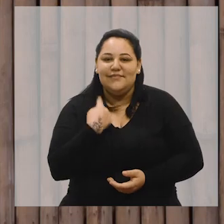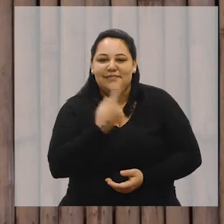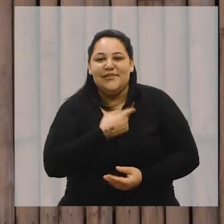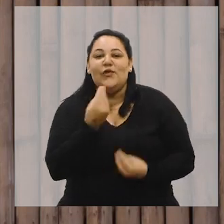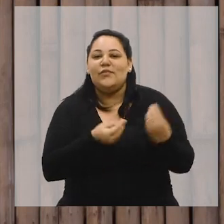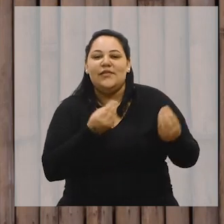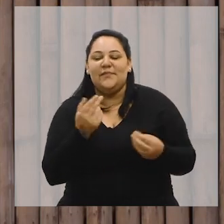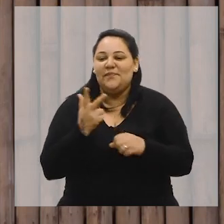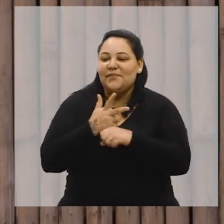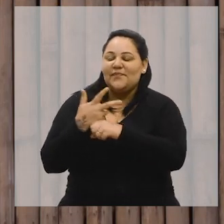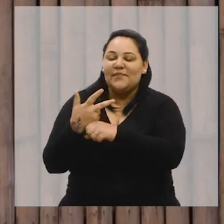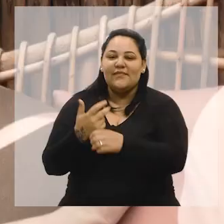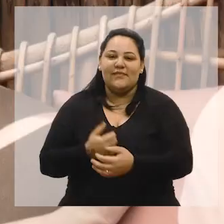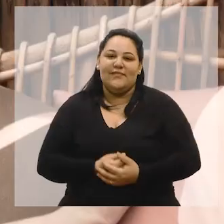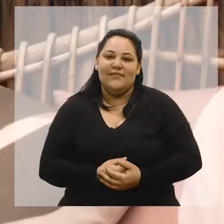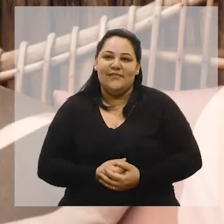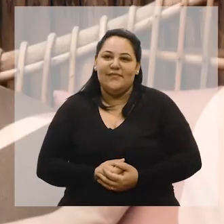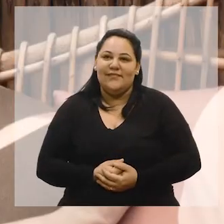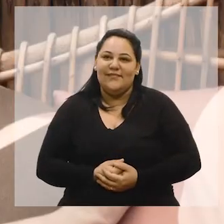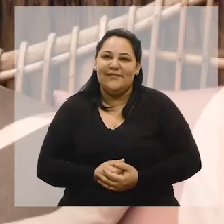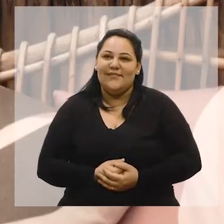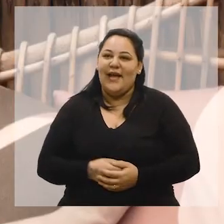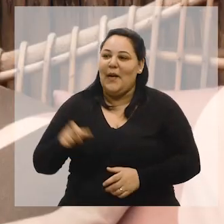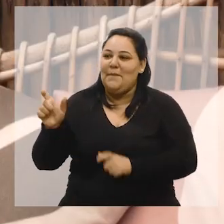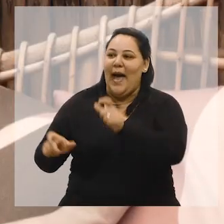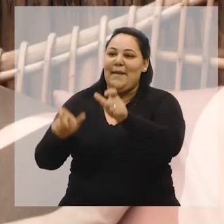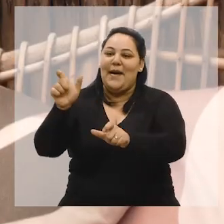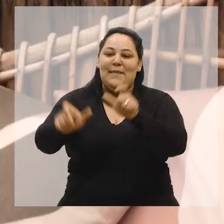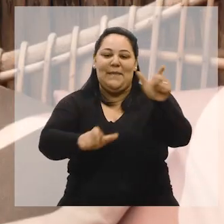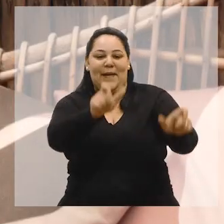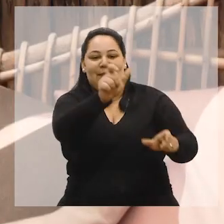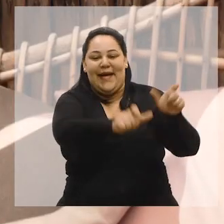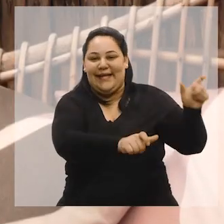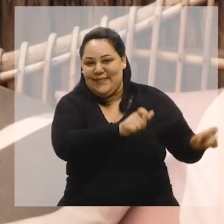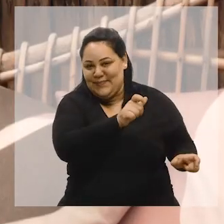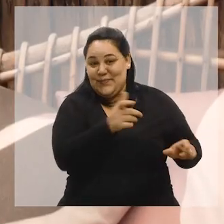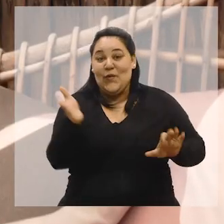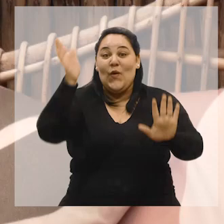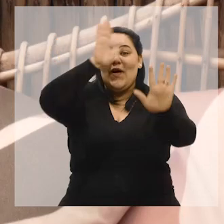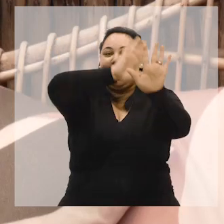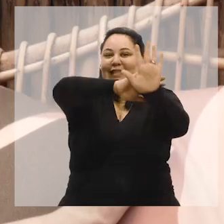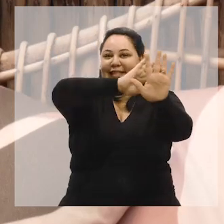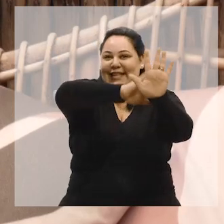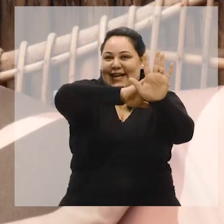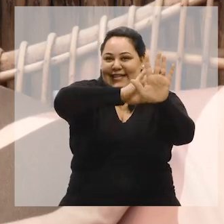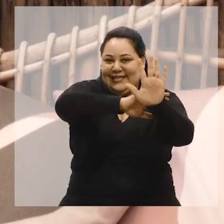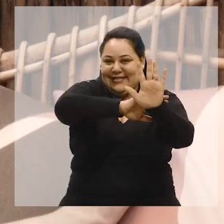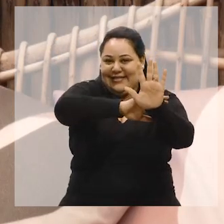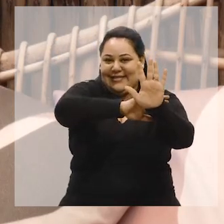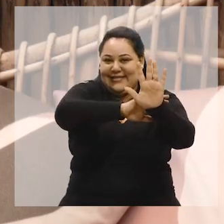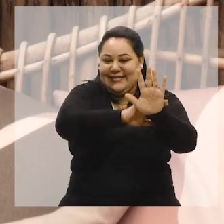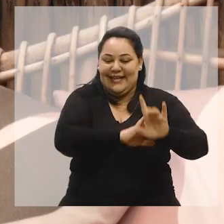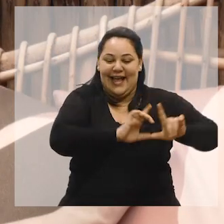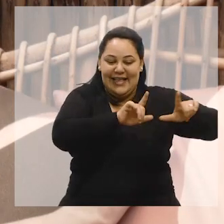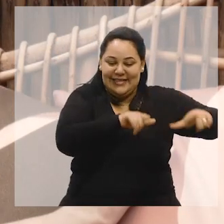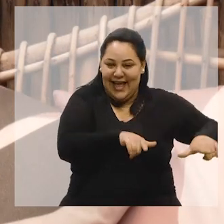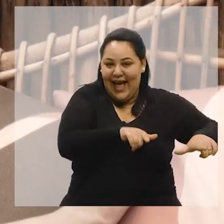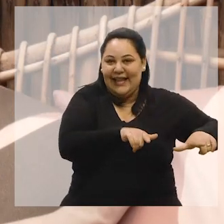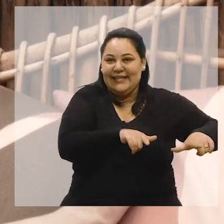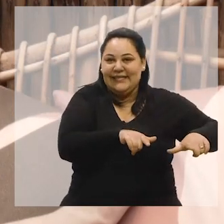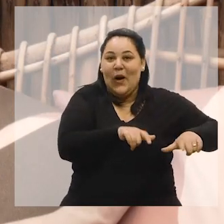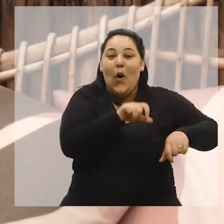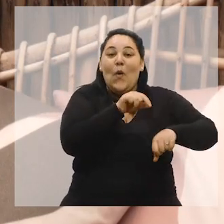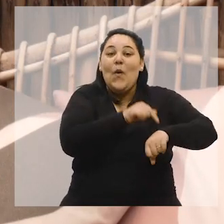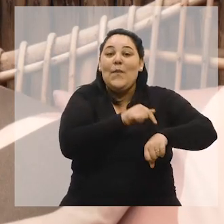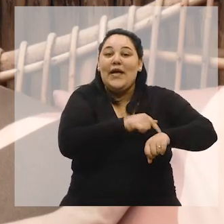na gravação. Os bastidores são as melhores partes. O camarim, os bastidores, é a